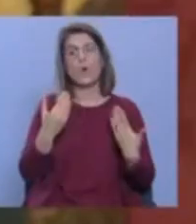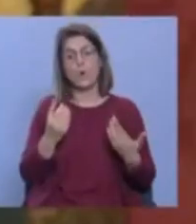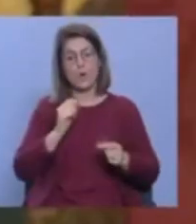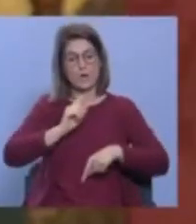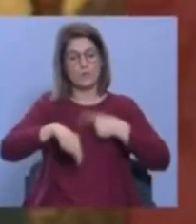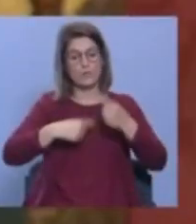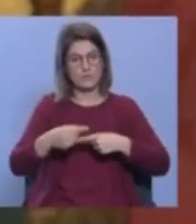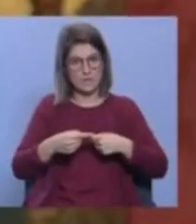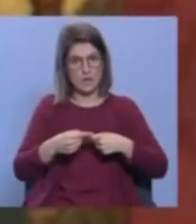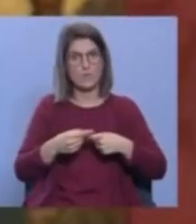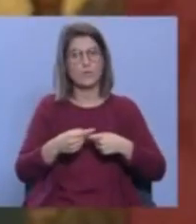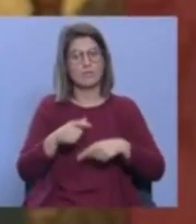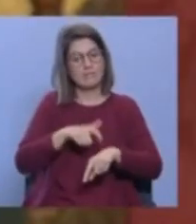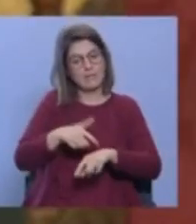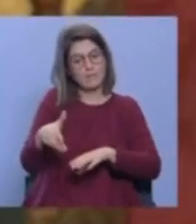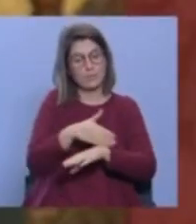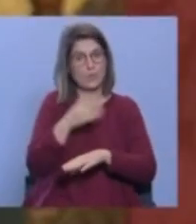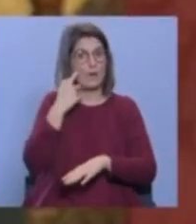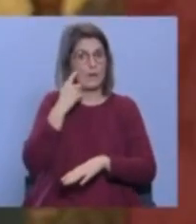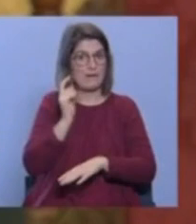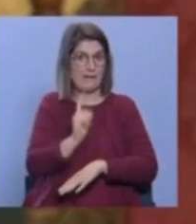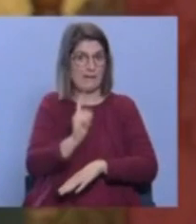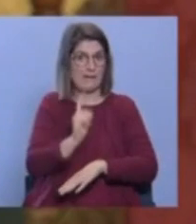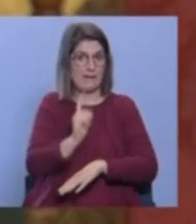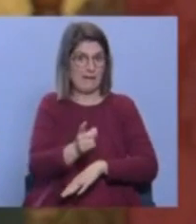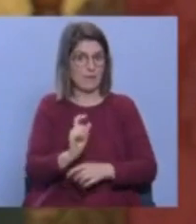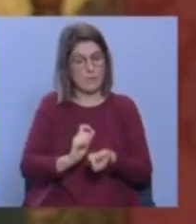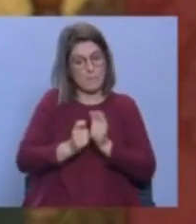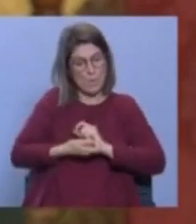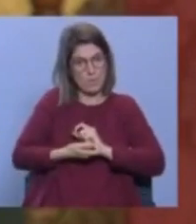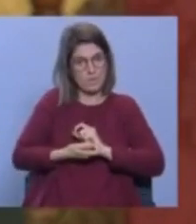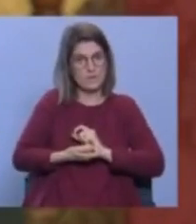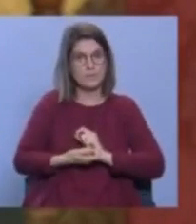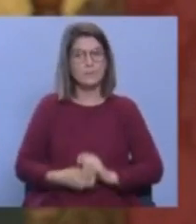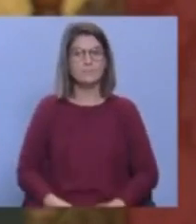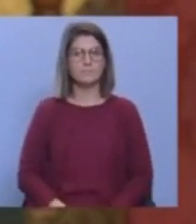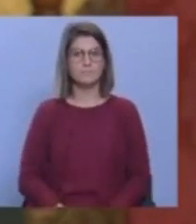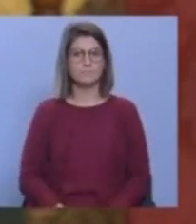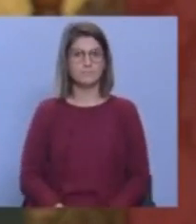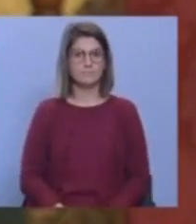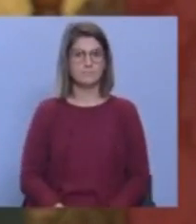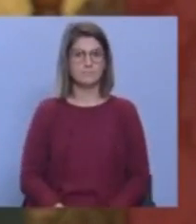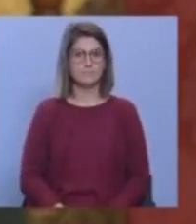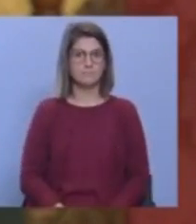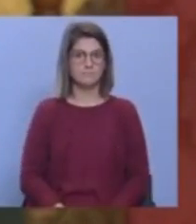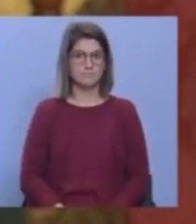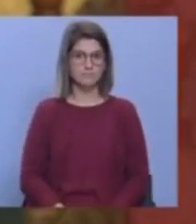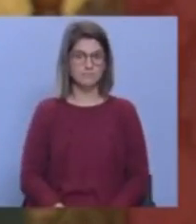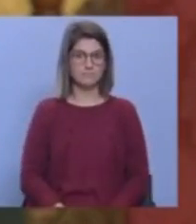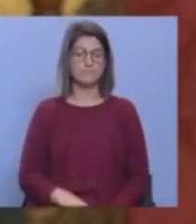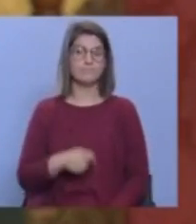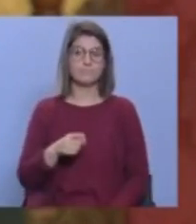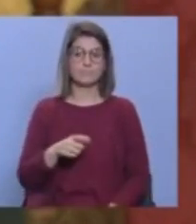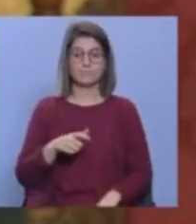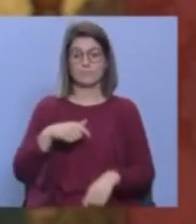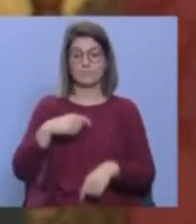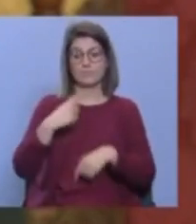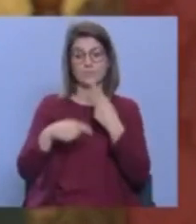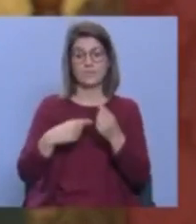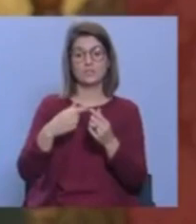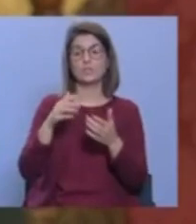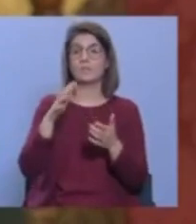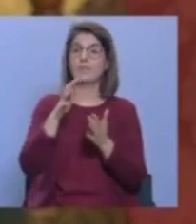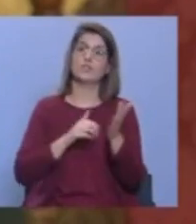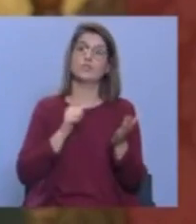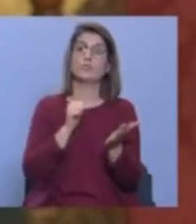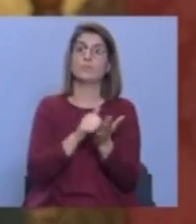batismal, o tempo quaresmal. Até chegarmos A página do Evangelho de Marcos é,